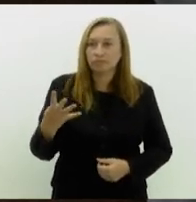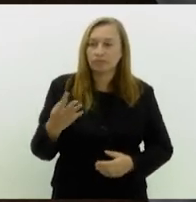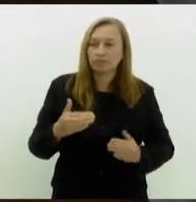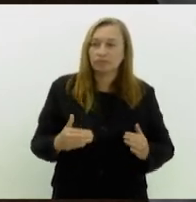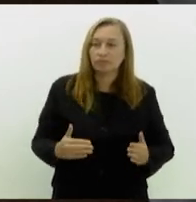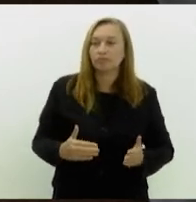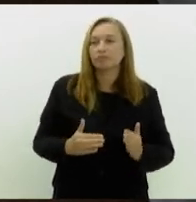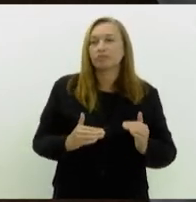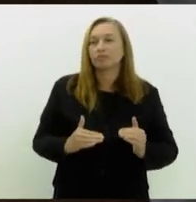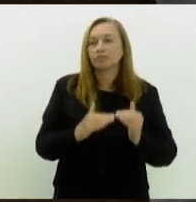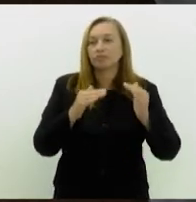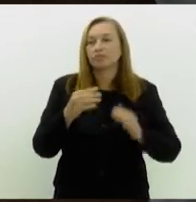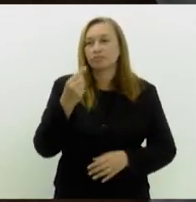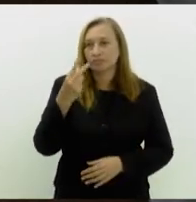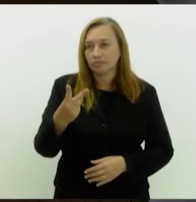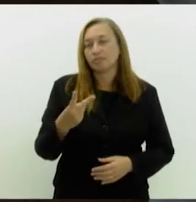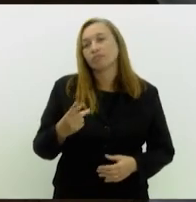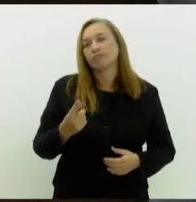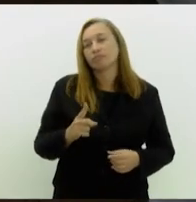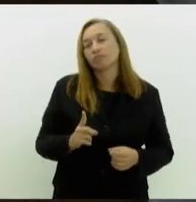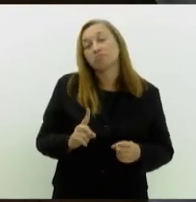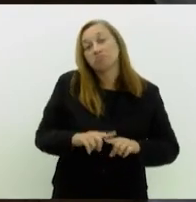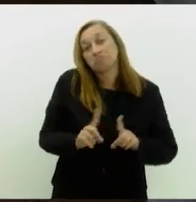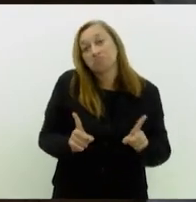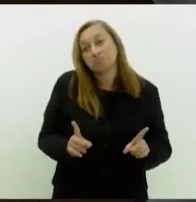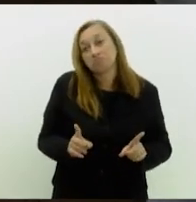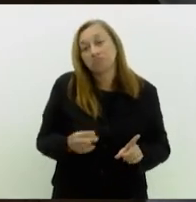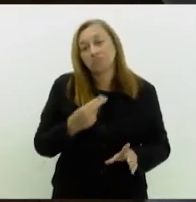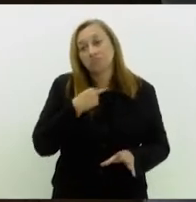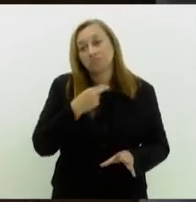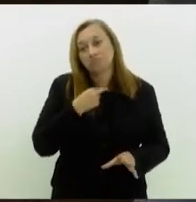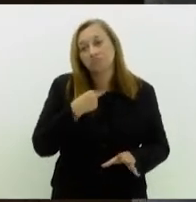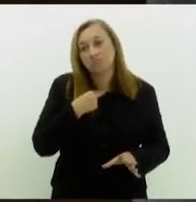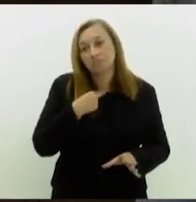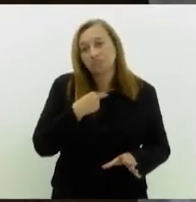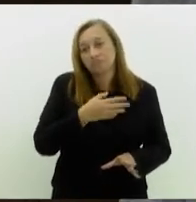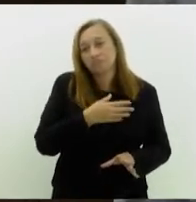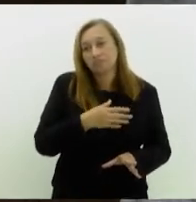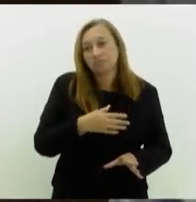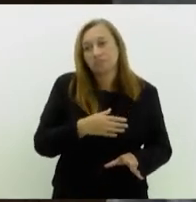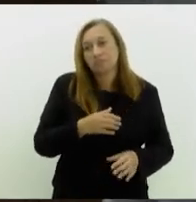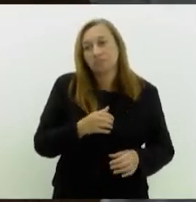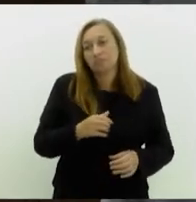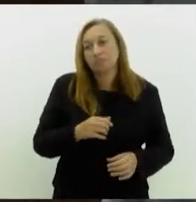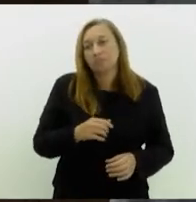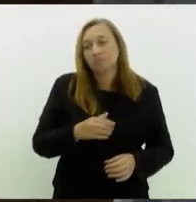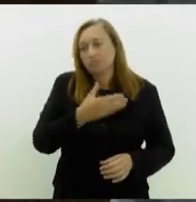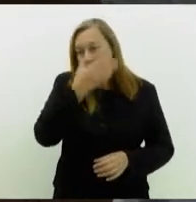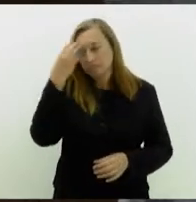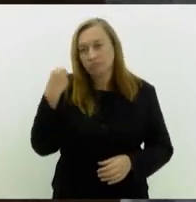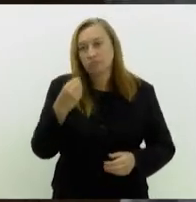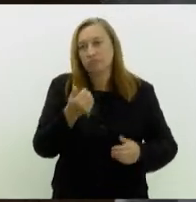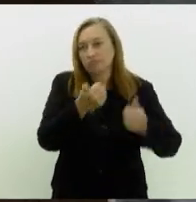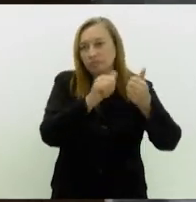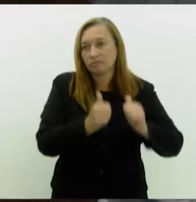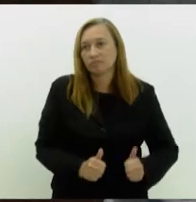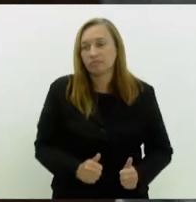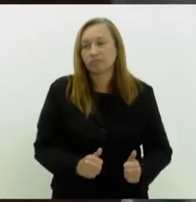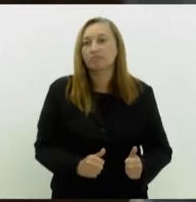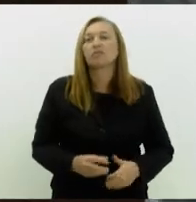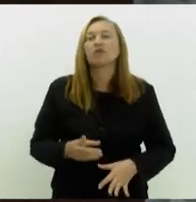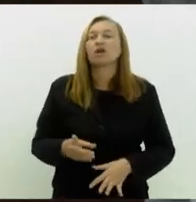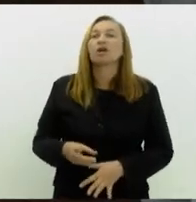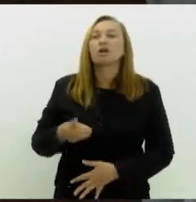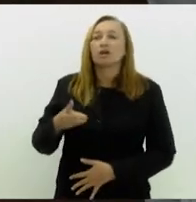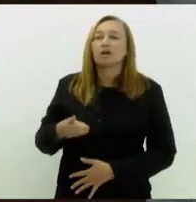dois mas há um requerimento formal que a gente não pode se furtar de reavaliar e fica aqui o compromisso deputada Érica agora vossa excelência como membro